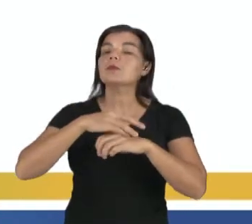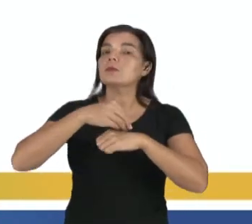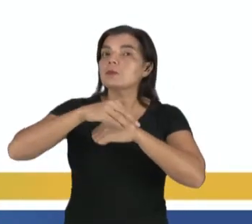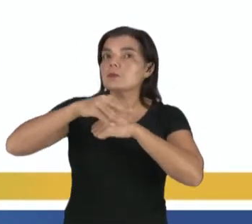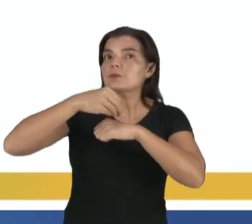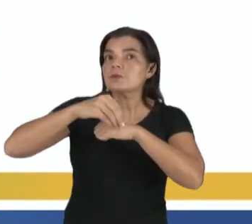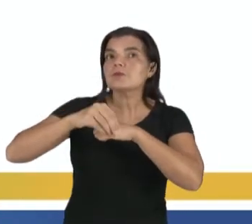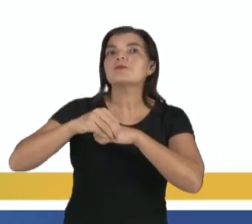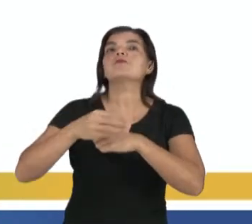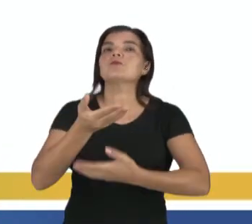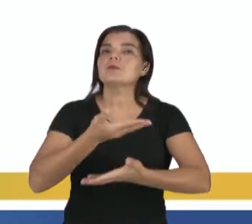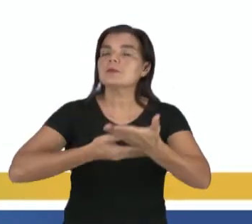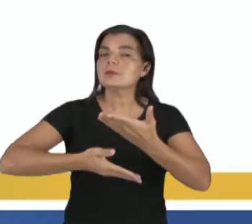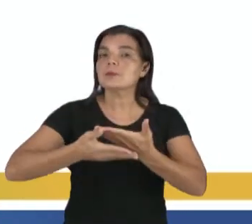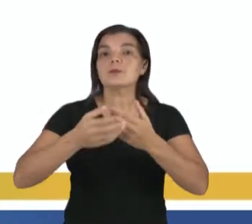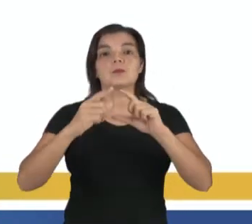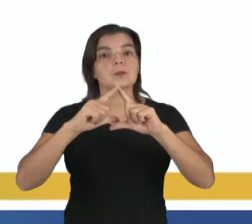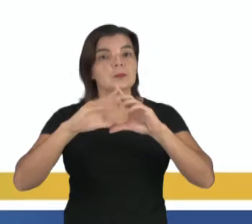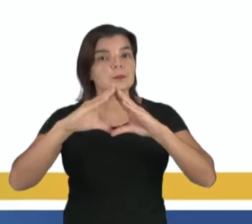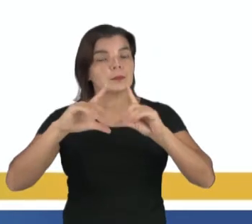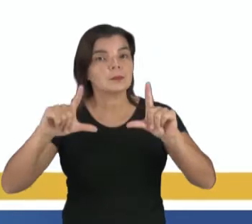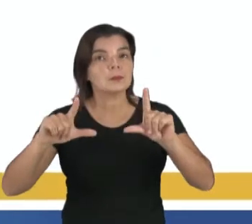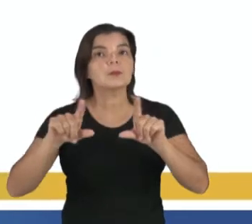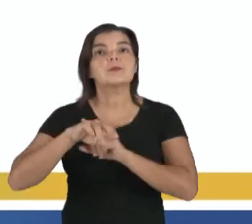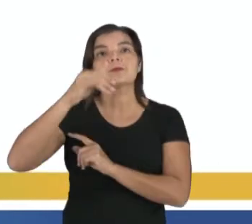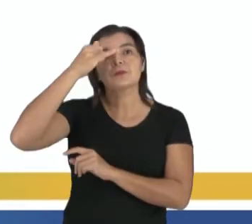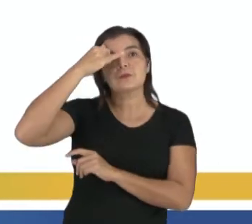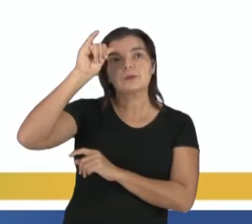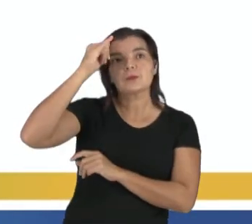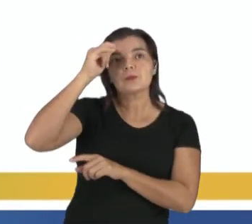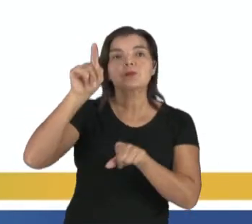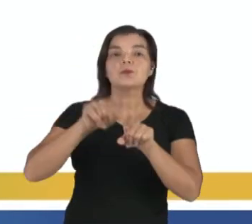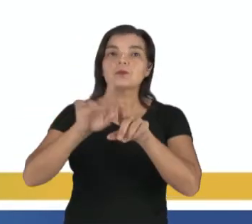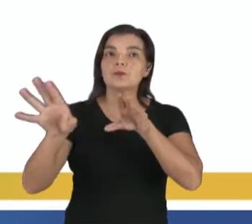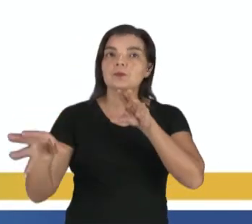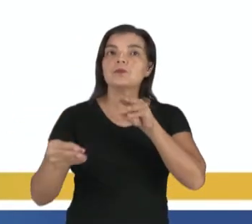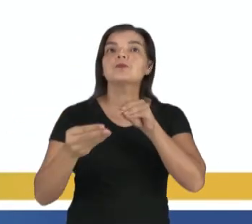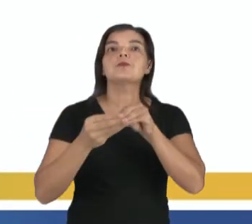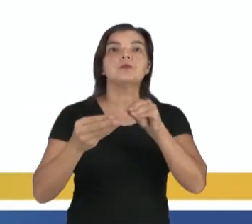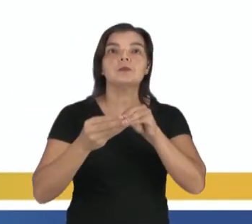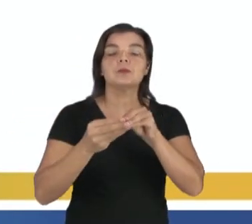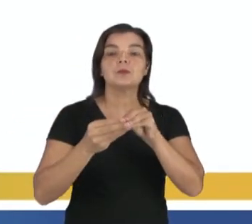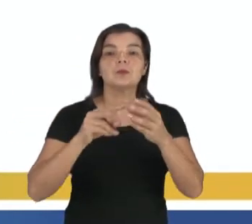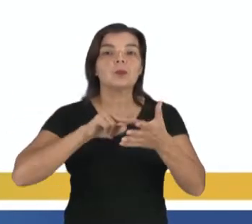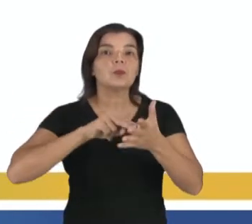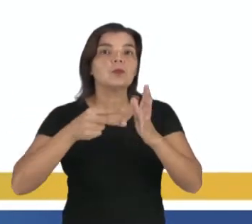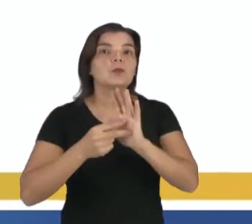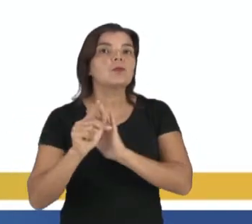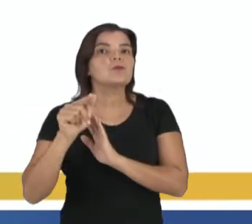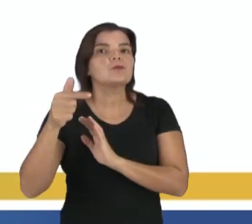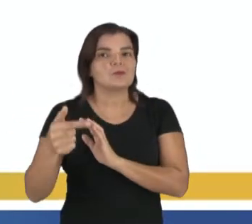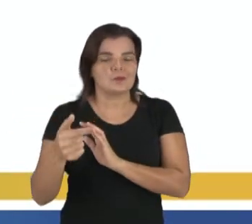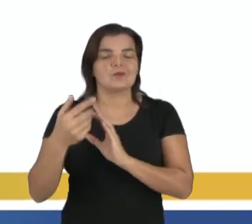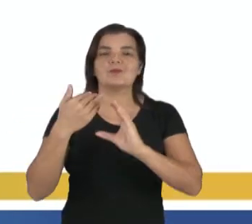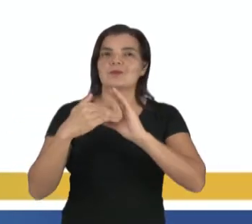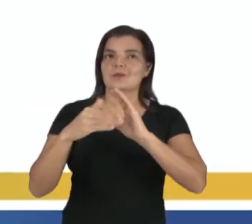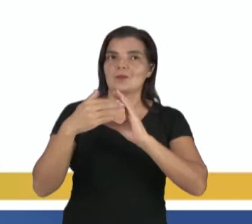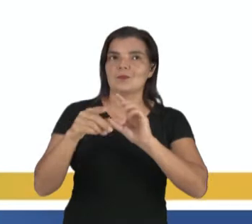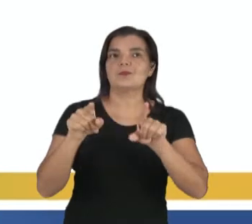que transmite uma reação lógica de ideias que se complementam, não se contradizem e